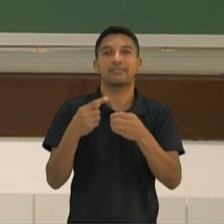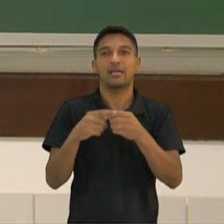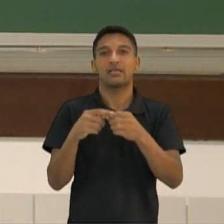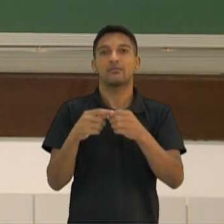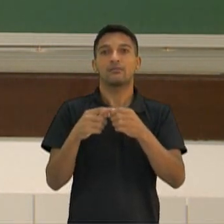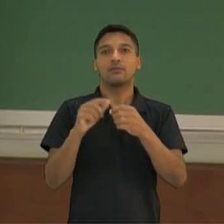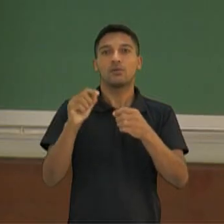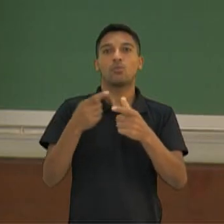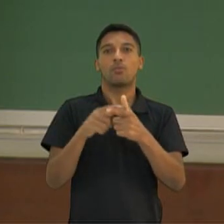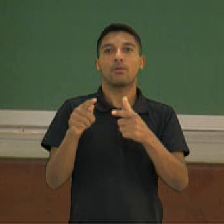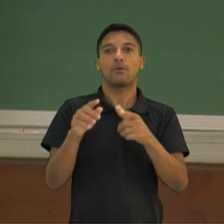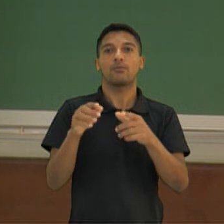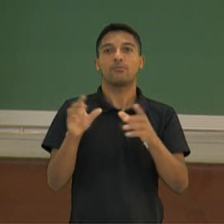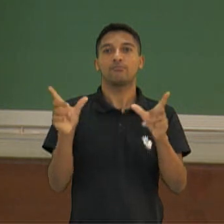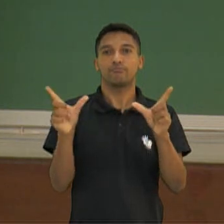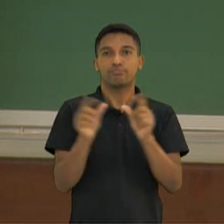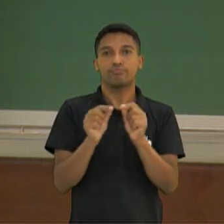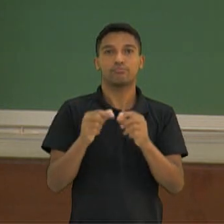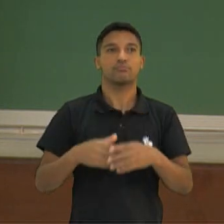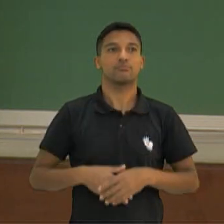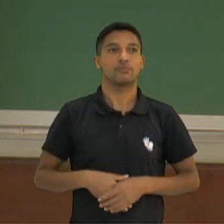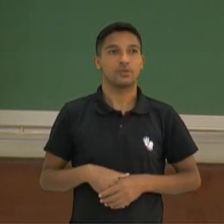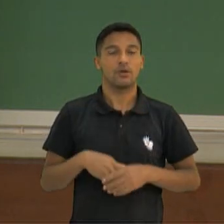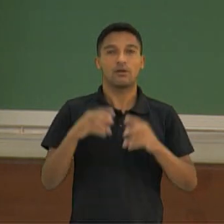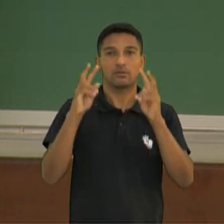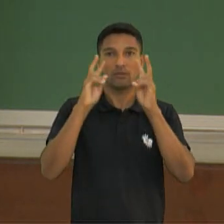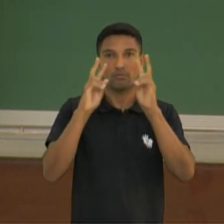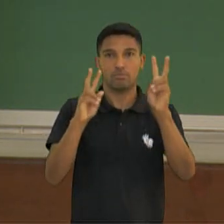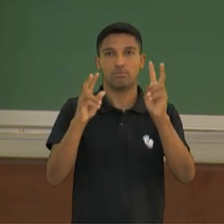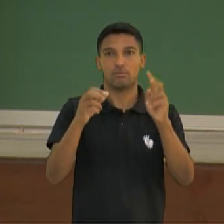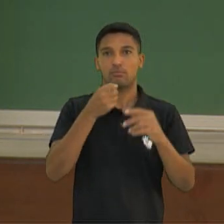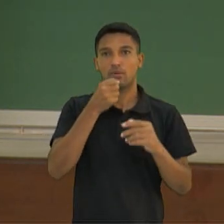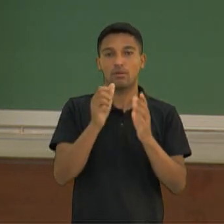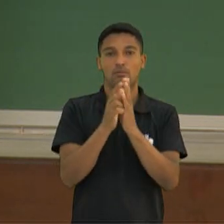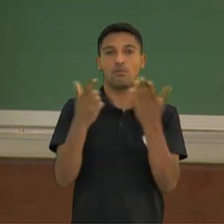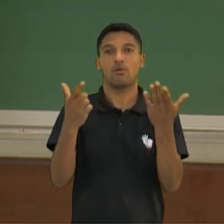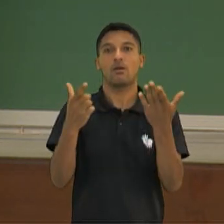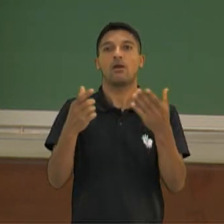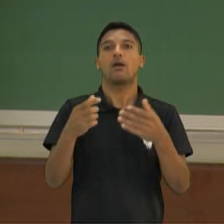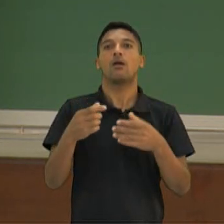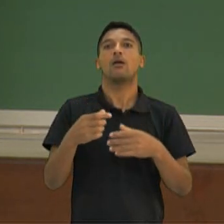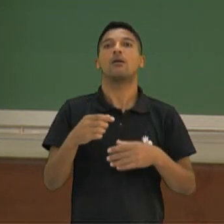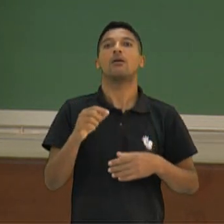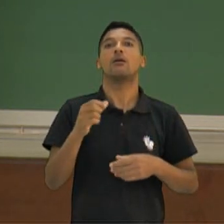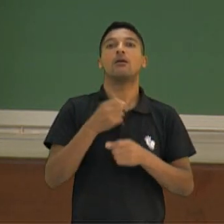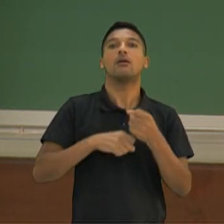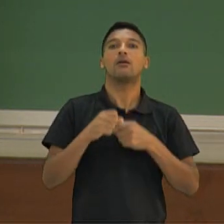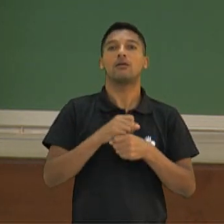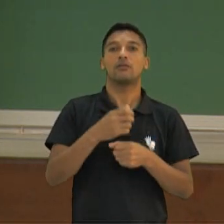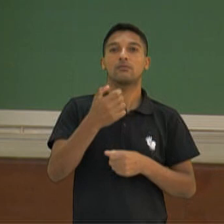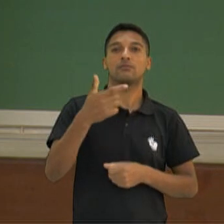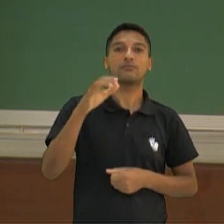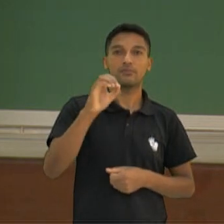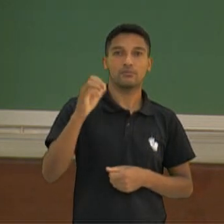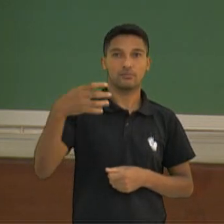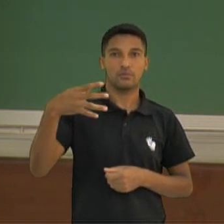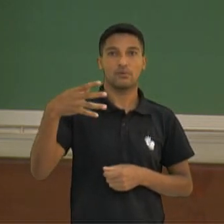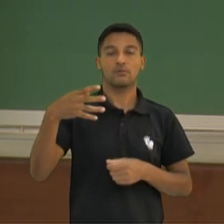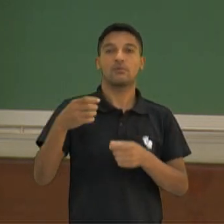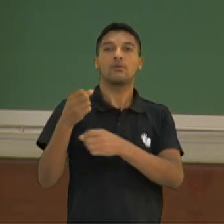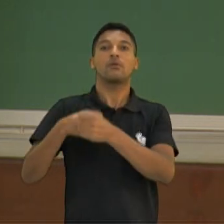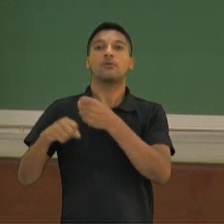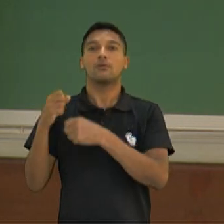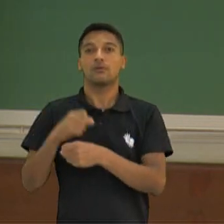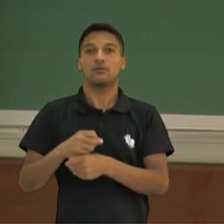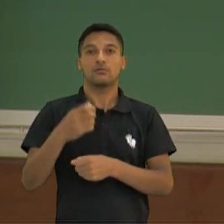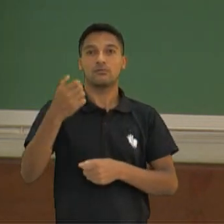Eu trouxe duas notícias aqui para vocês, uma de 2004 e uma de 2006, antes da crise financeira de 2008,